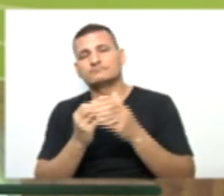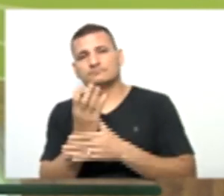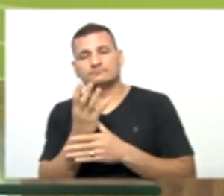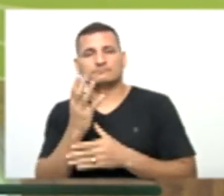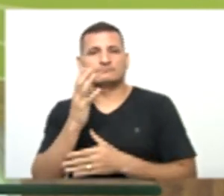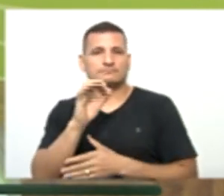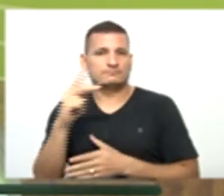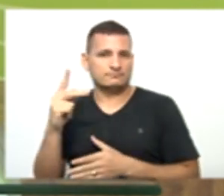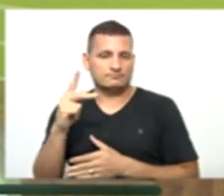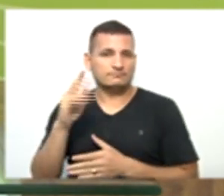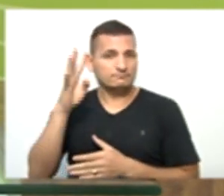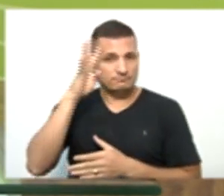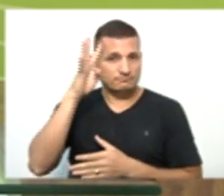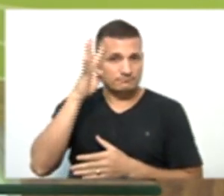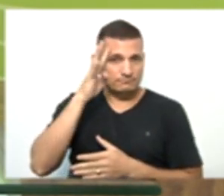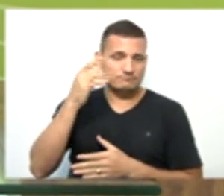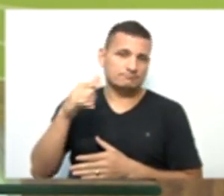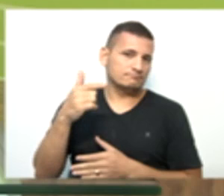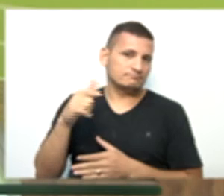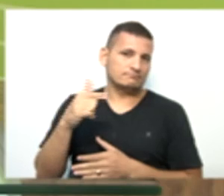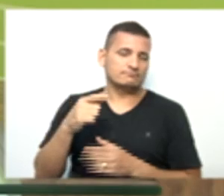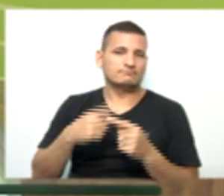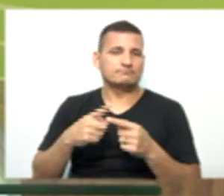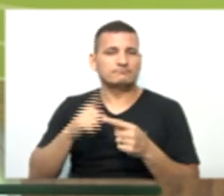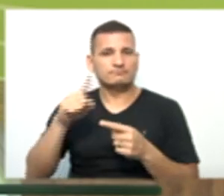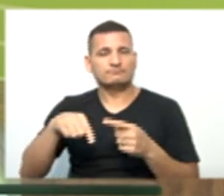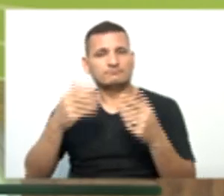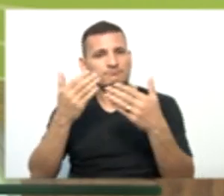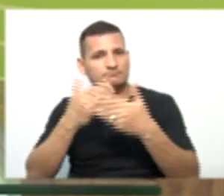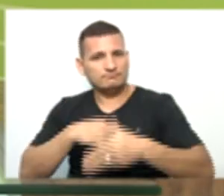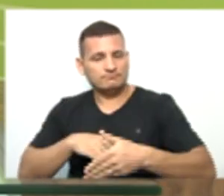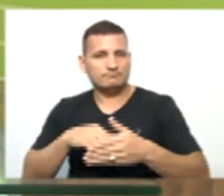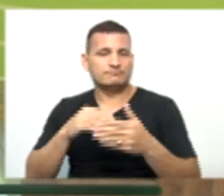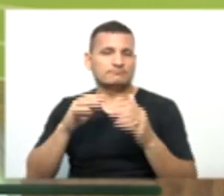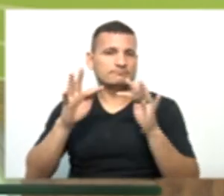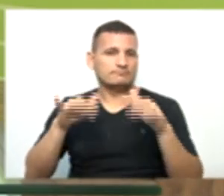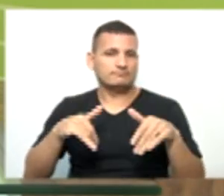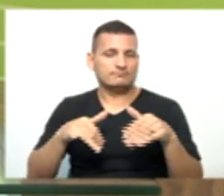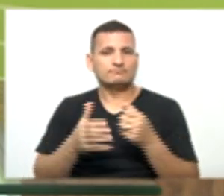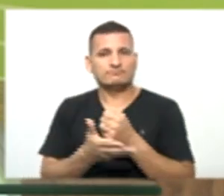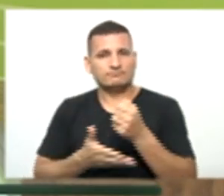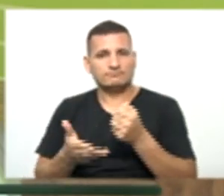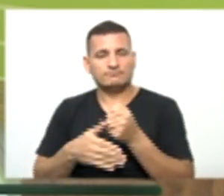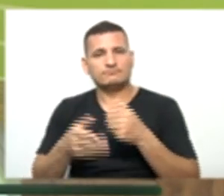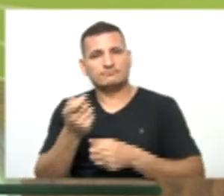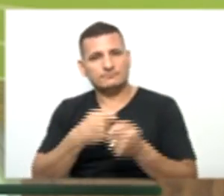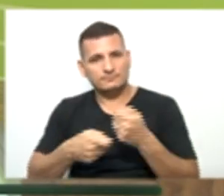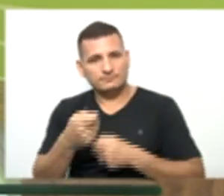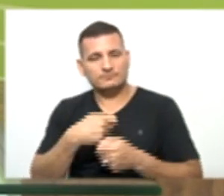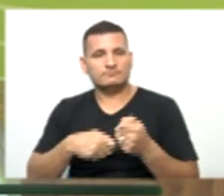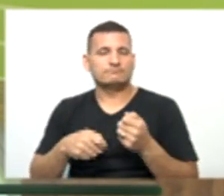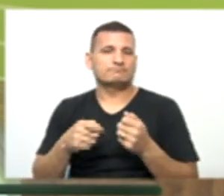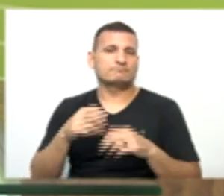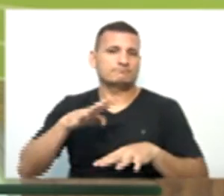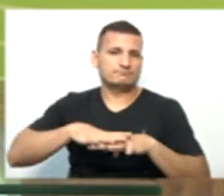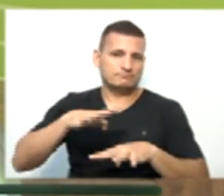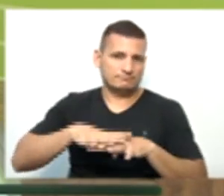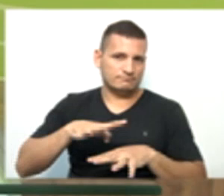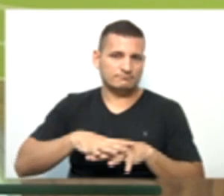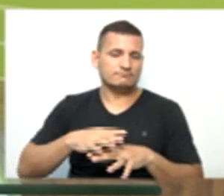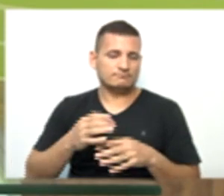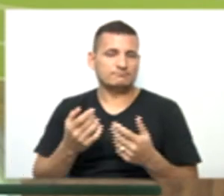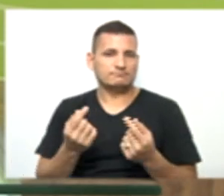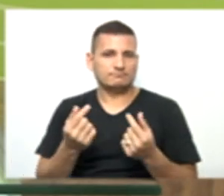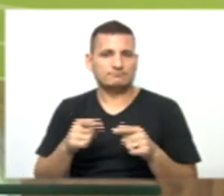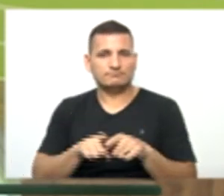não haverá transmissão, pois será o exame final de Fundamentos da Administração e Matemática Financeira. Para aqueles que